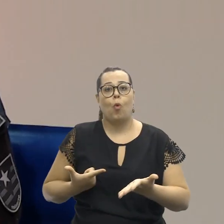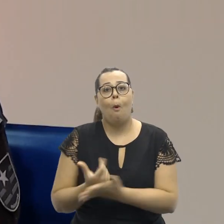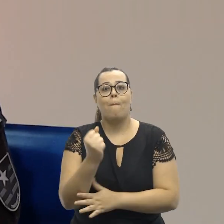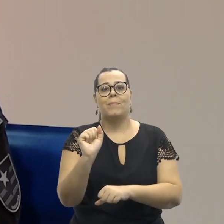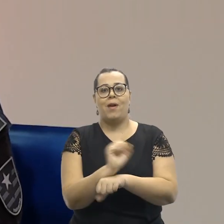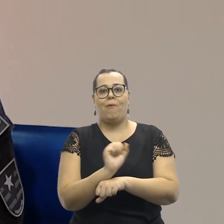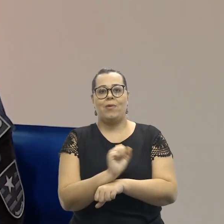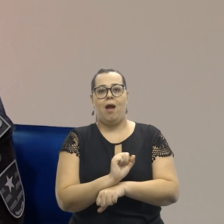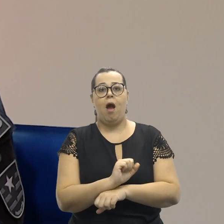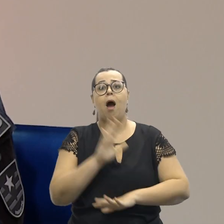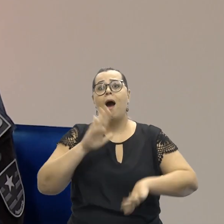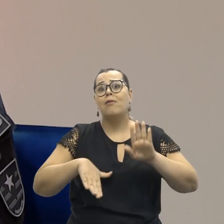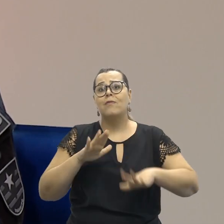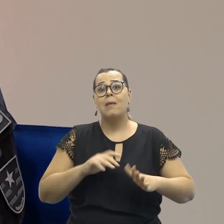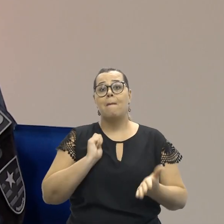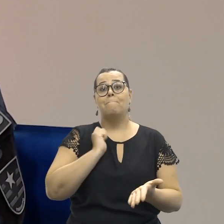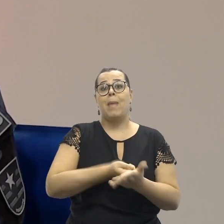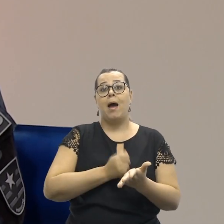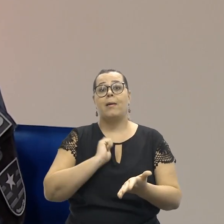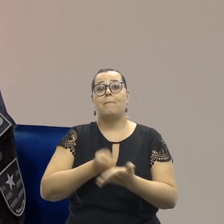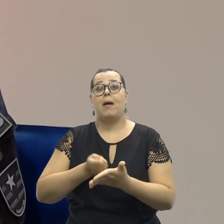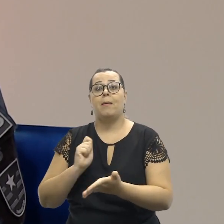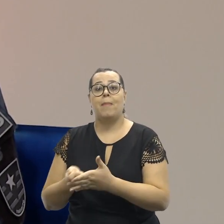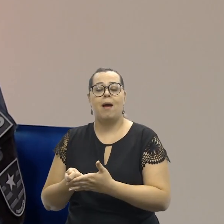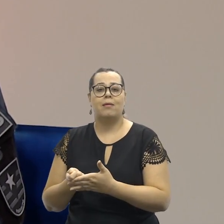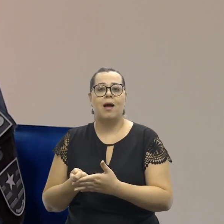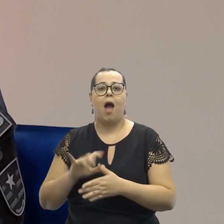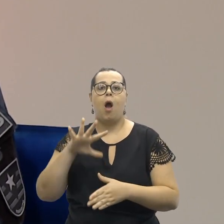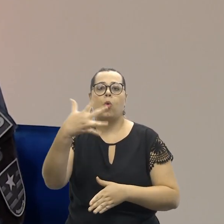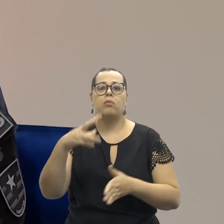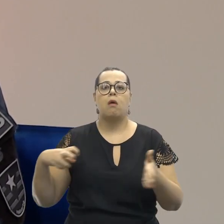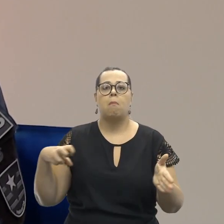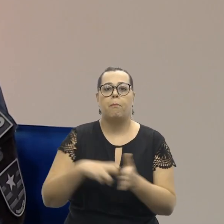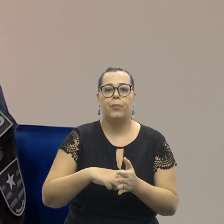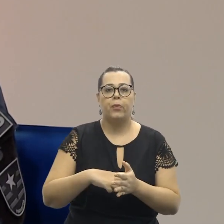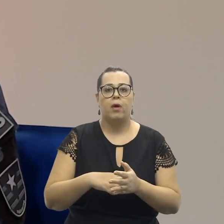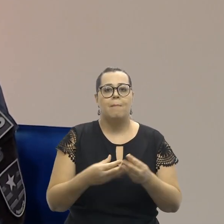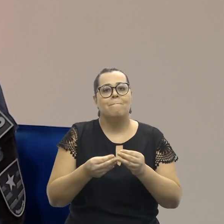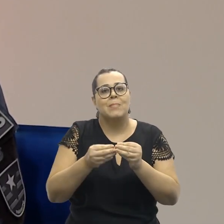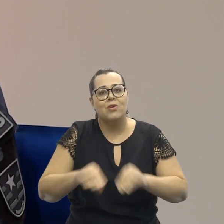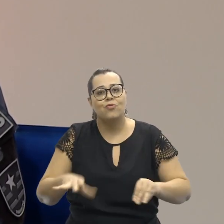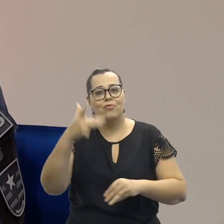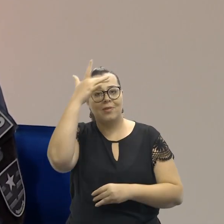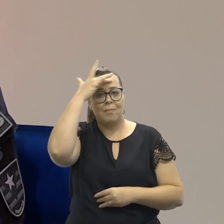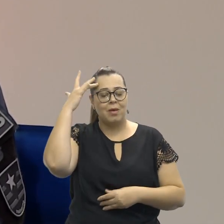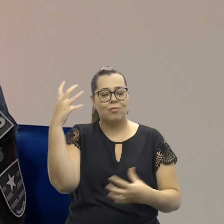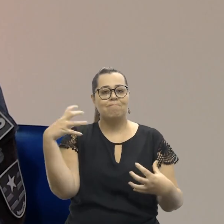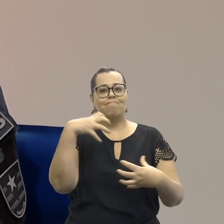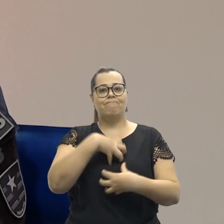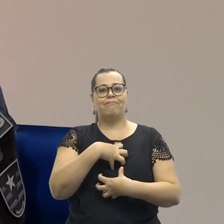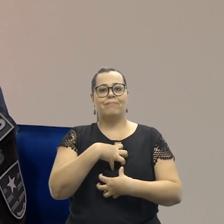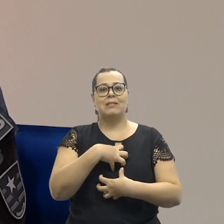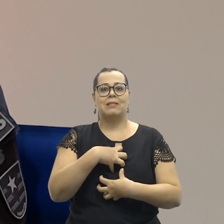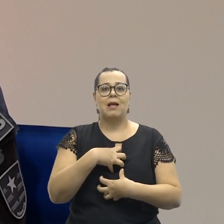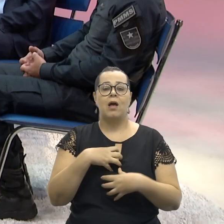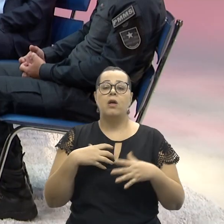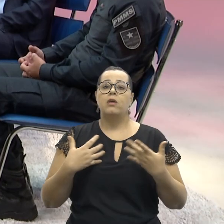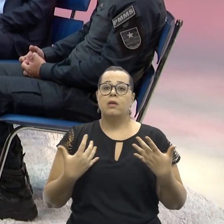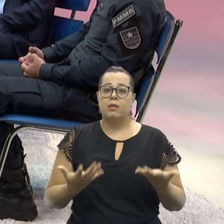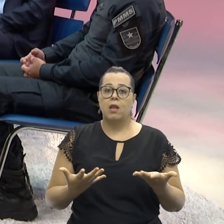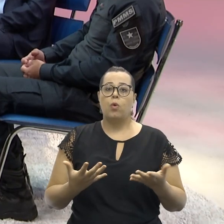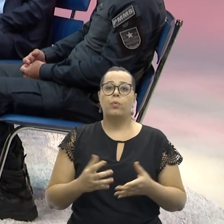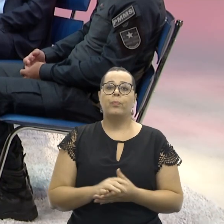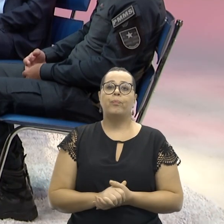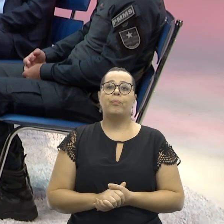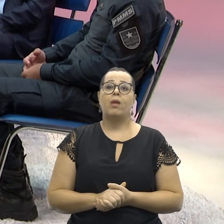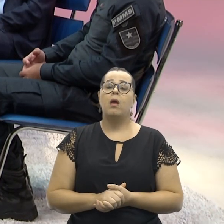vezes está até pagando ainda aquele veículo, se envolve num acidente. Então tem toda uma cadeia ruim que pode ser interrompida com a fiscalização.